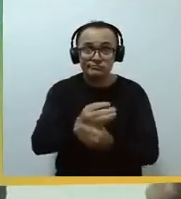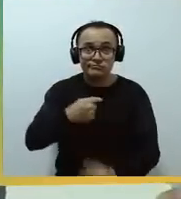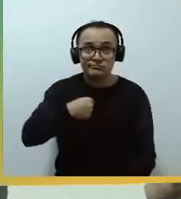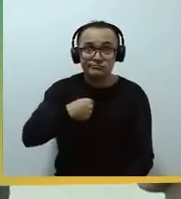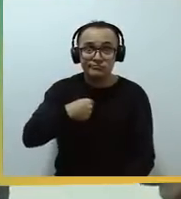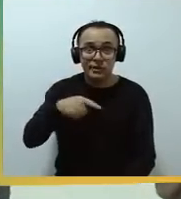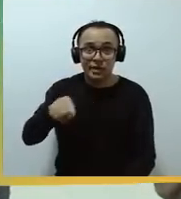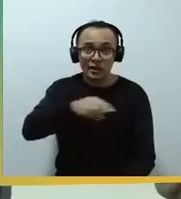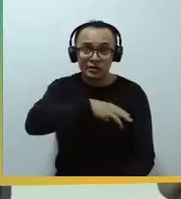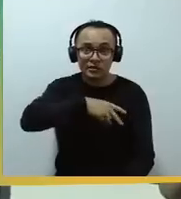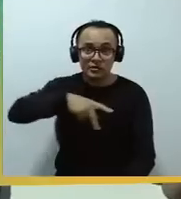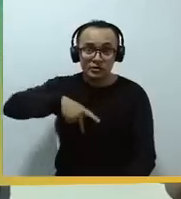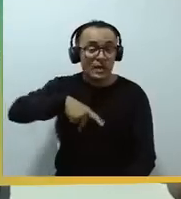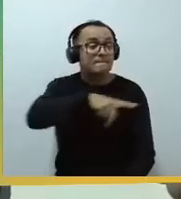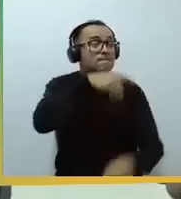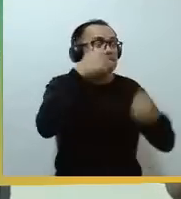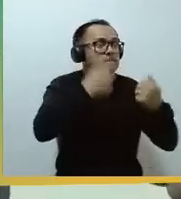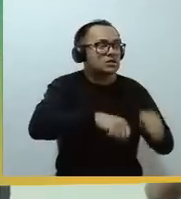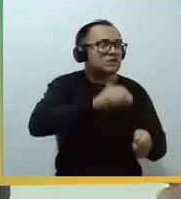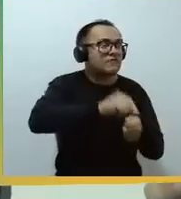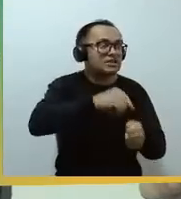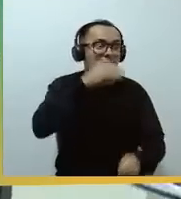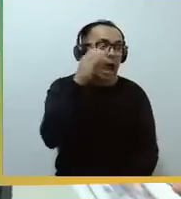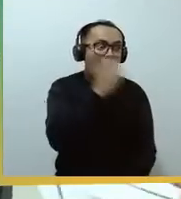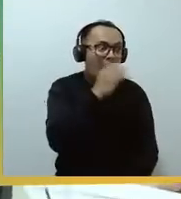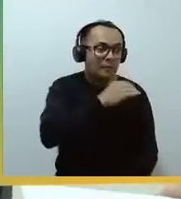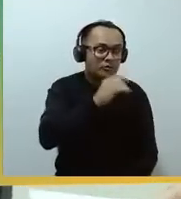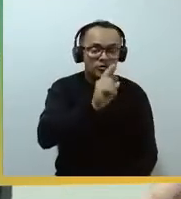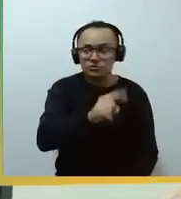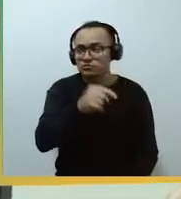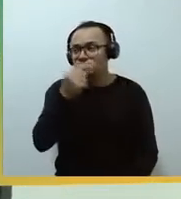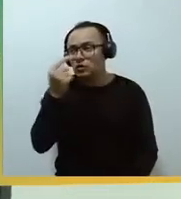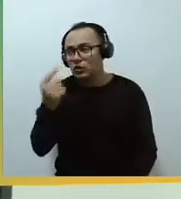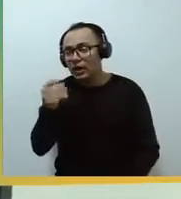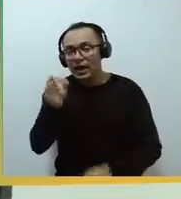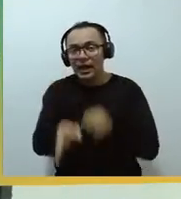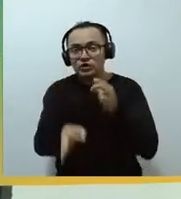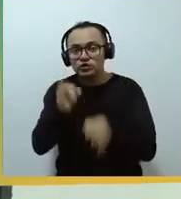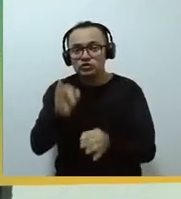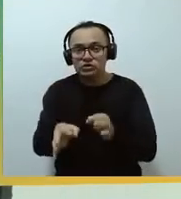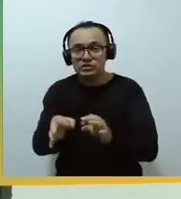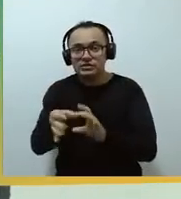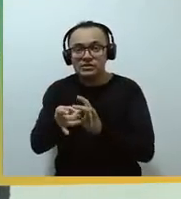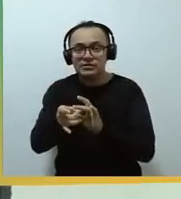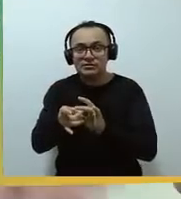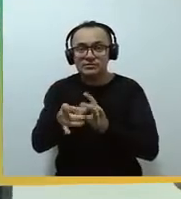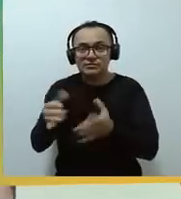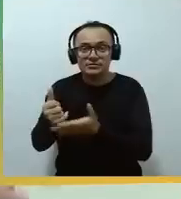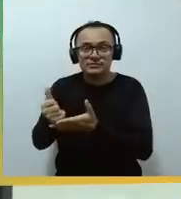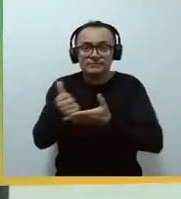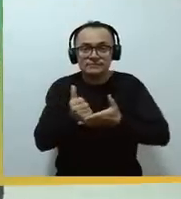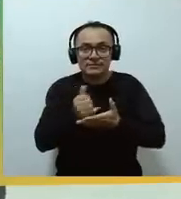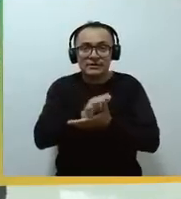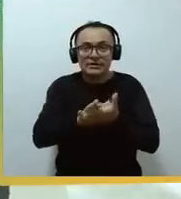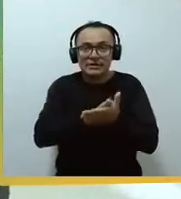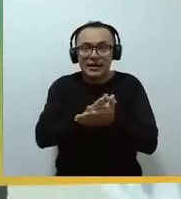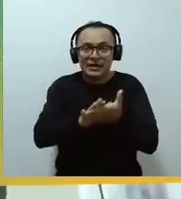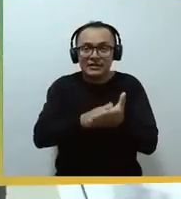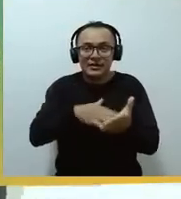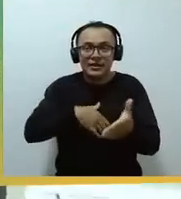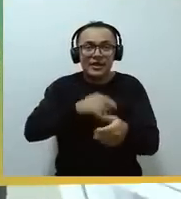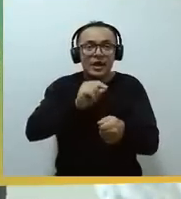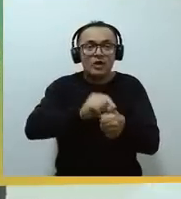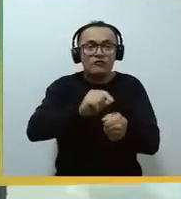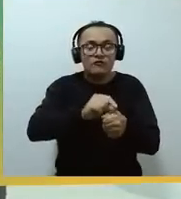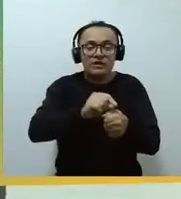dizia, tem que fazer imediatamente. E de outro, a Justiça não me dava posse ao terreno. Então, como é que eu posso fazer se eu não tenho a posse,